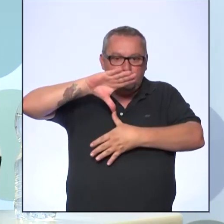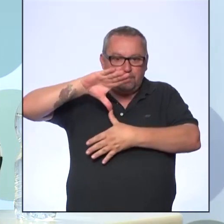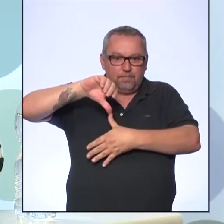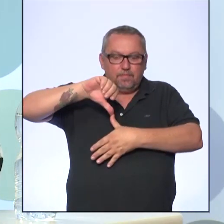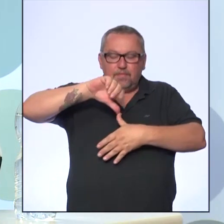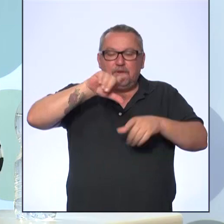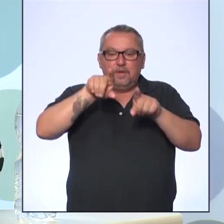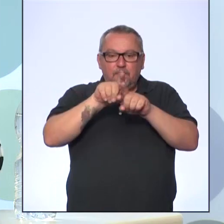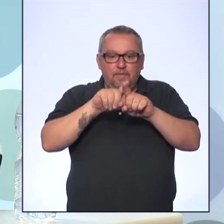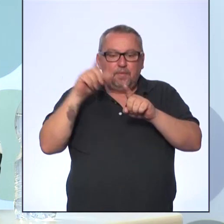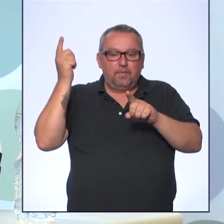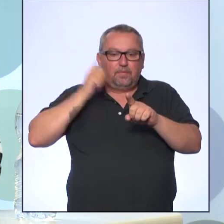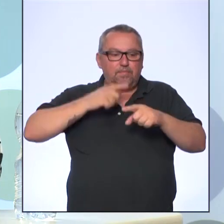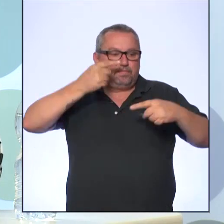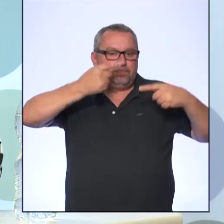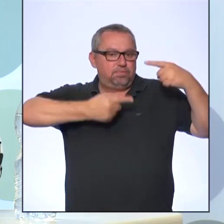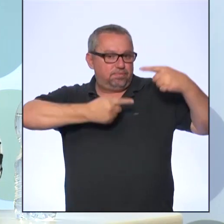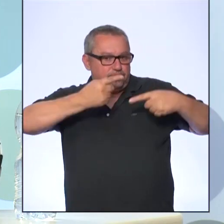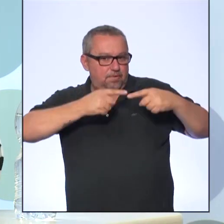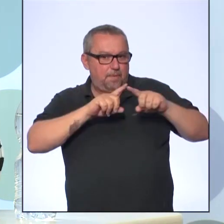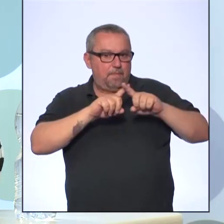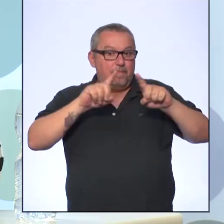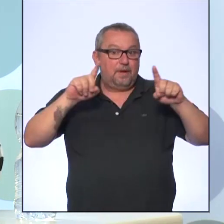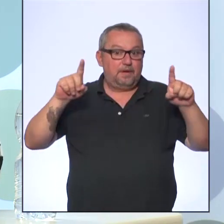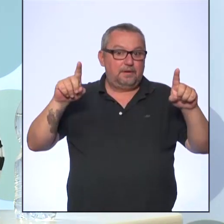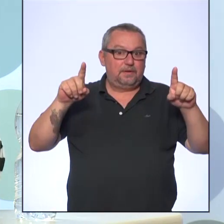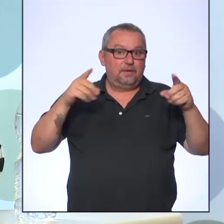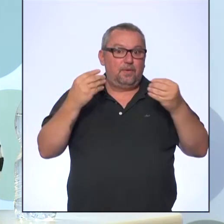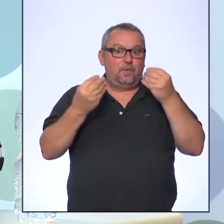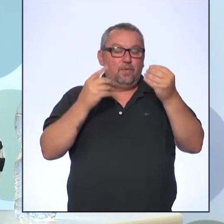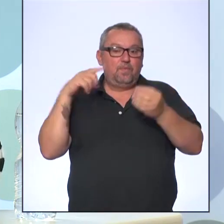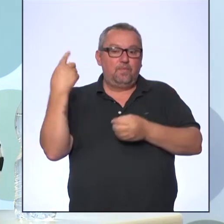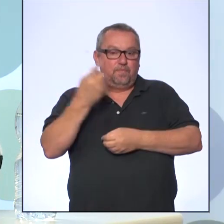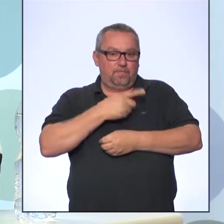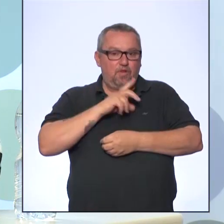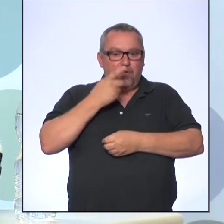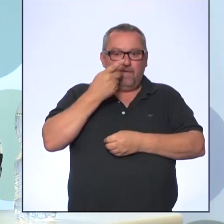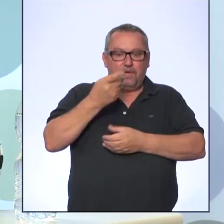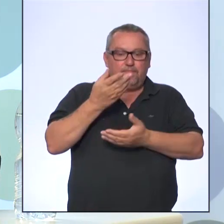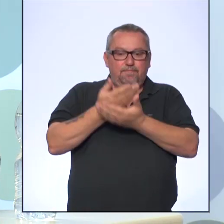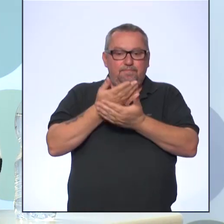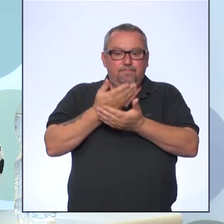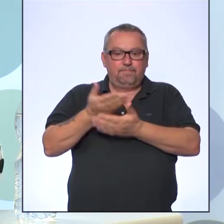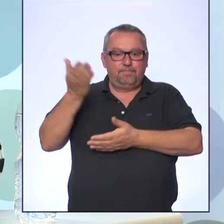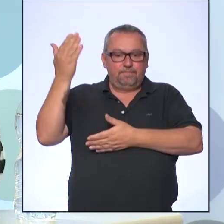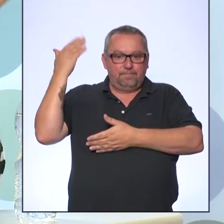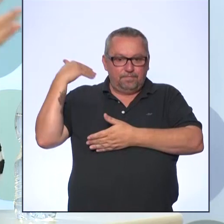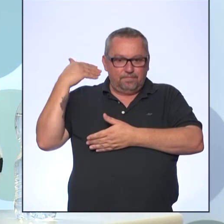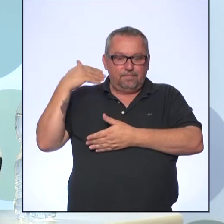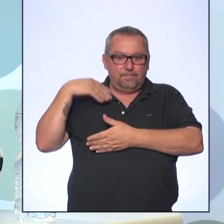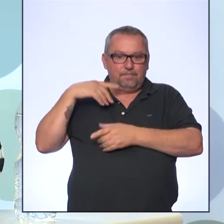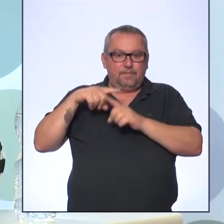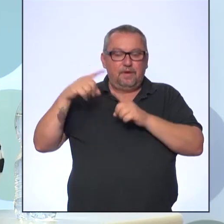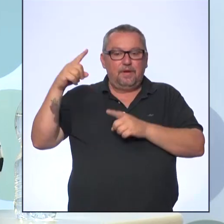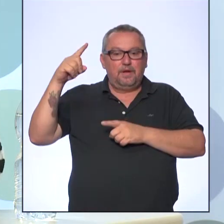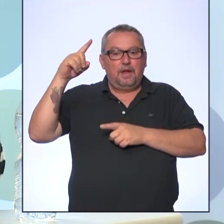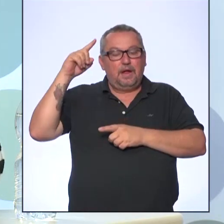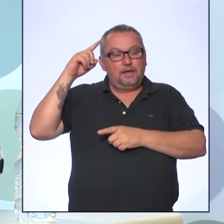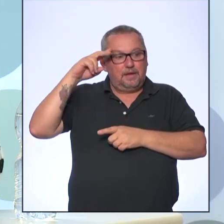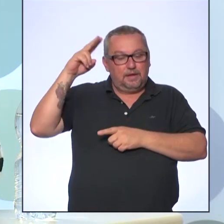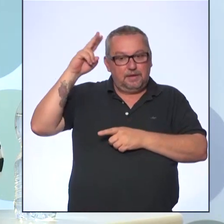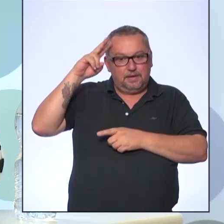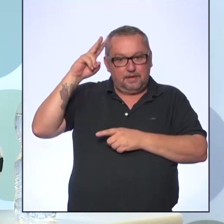para disputar um título. Mas, como a gente já falou nas aulas anteriores, as ideias iluministas influenciaram